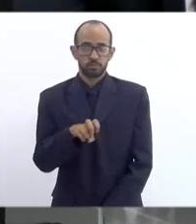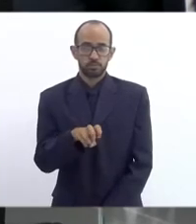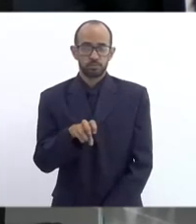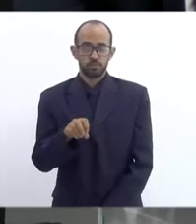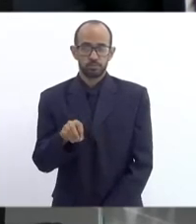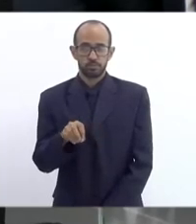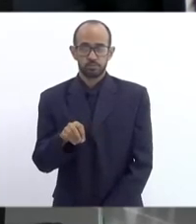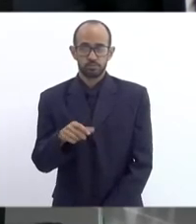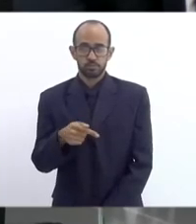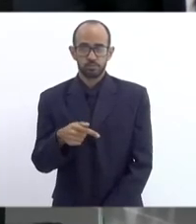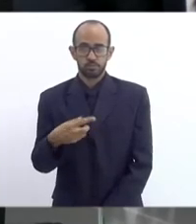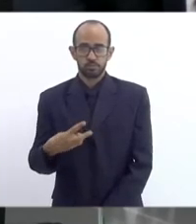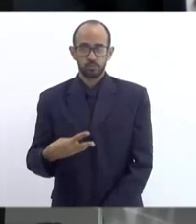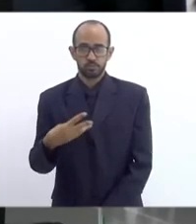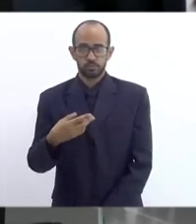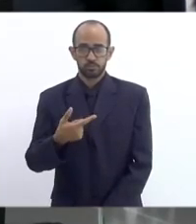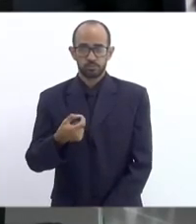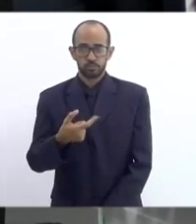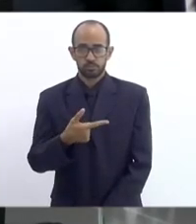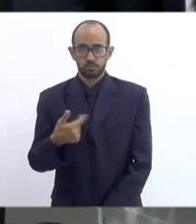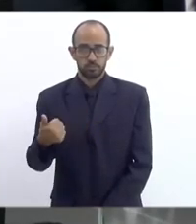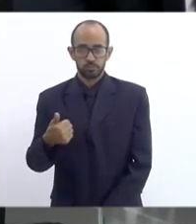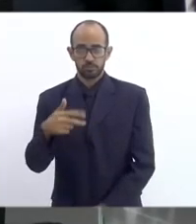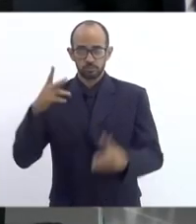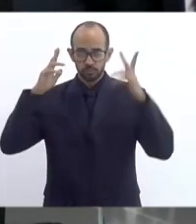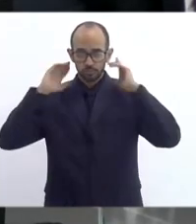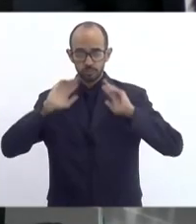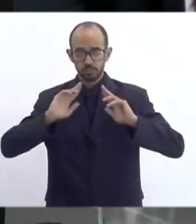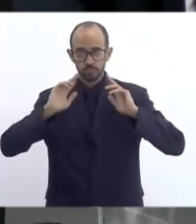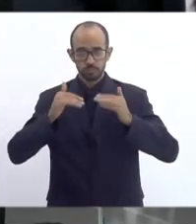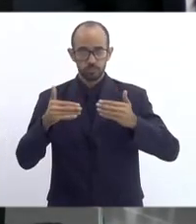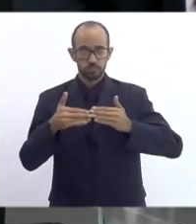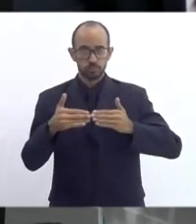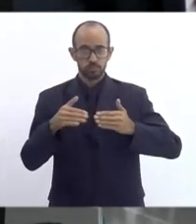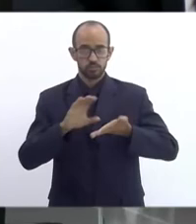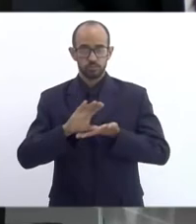5073-21. Autoria do deputado Marcelo Cabeleireiro. Parecer pela constitucionalidade.